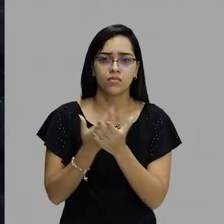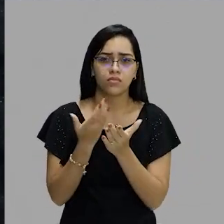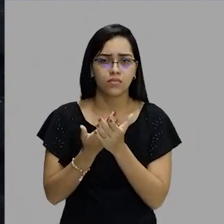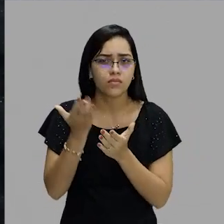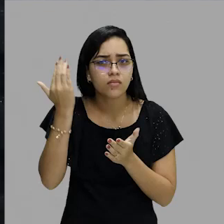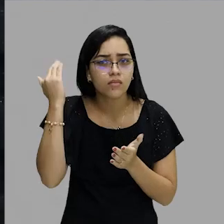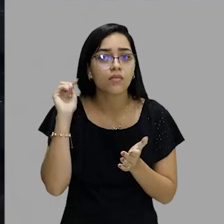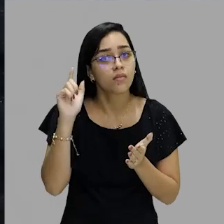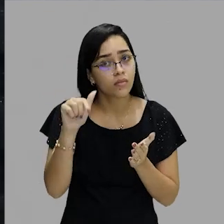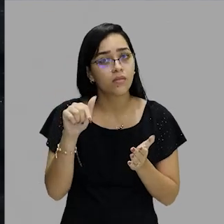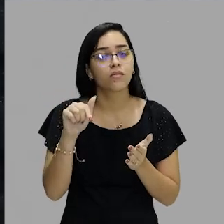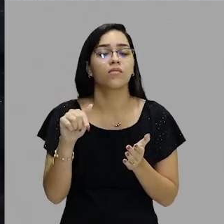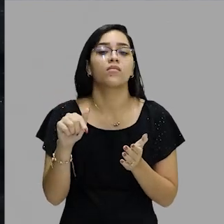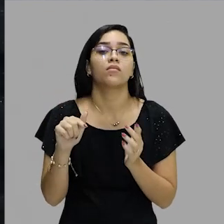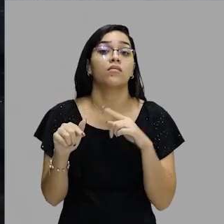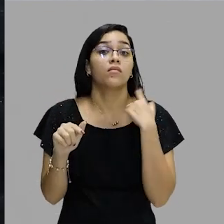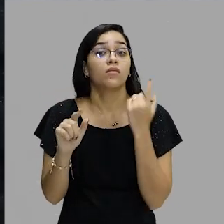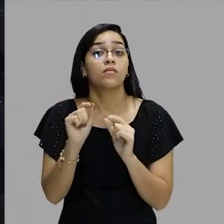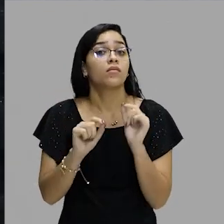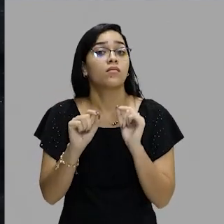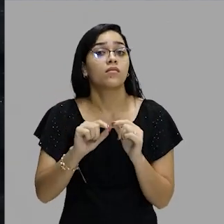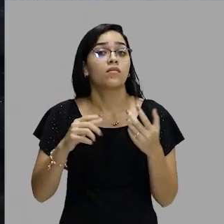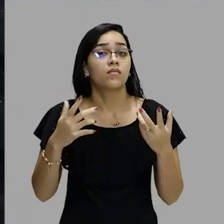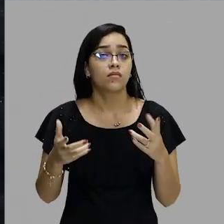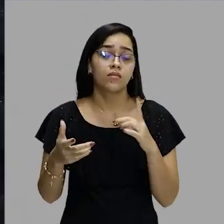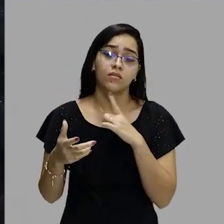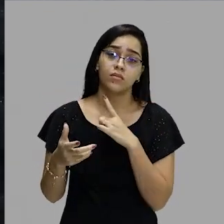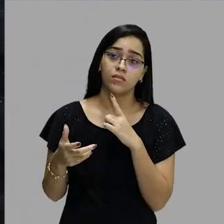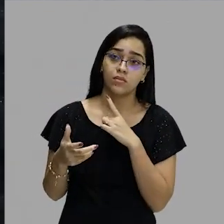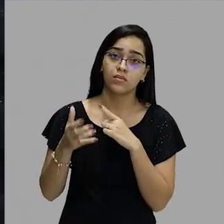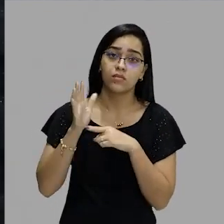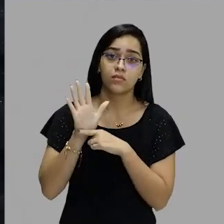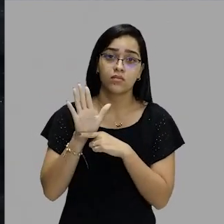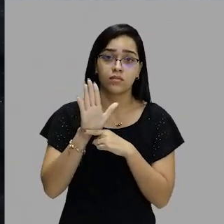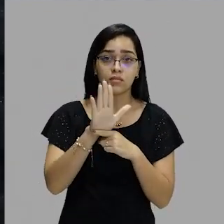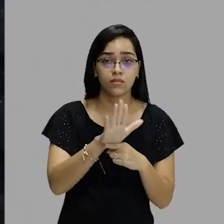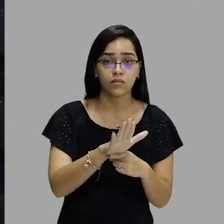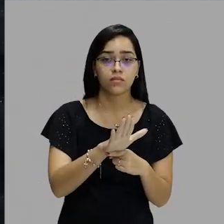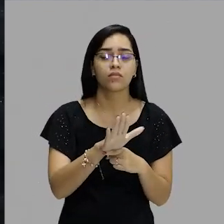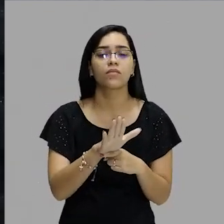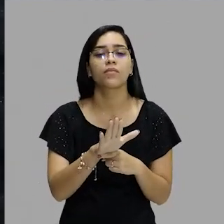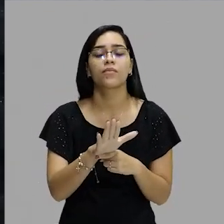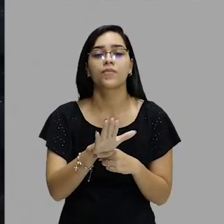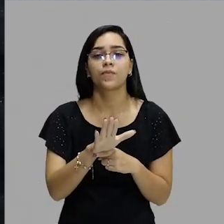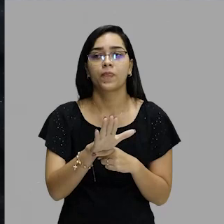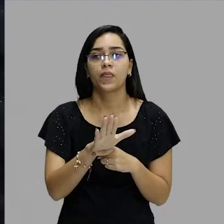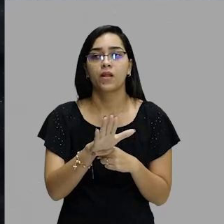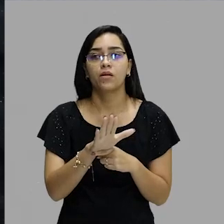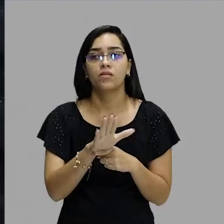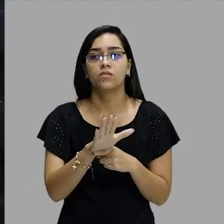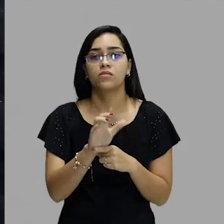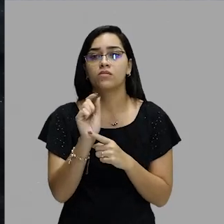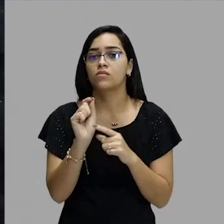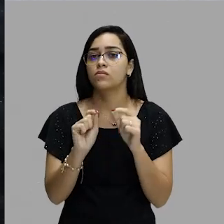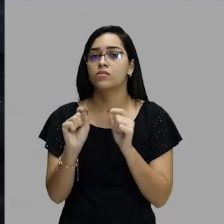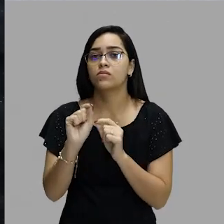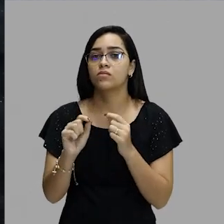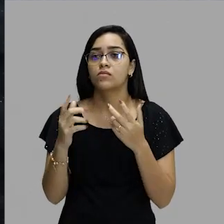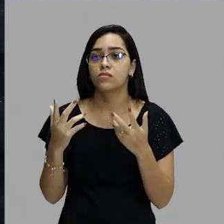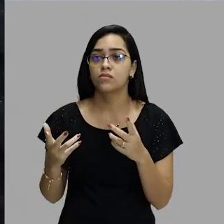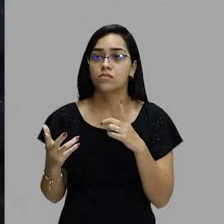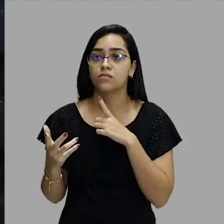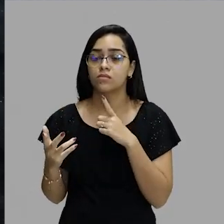anteriores? Então, nós estamos aqui trazendo contribuições a partir